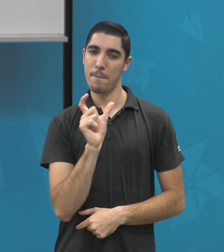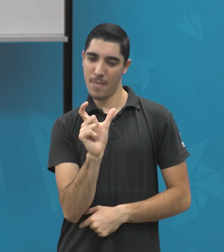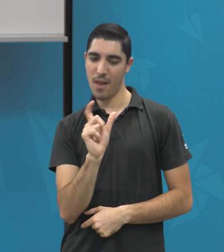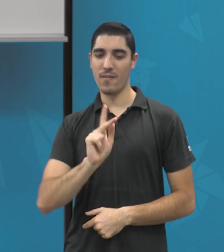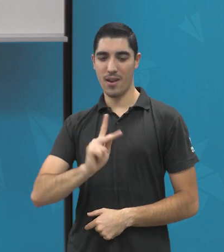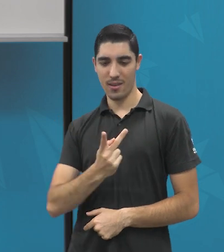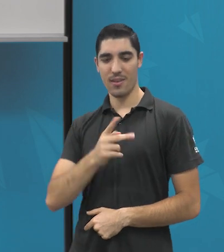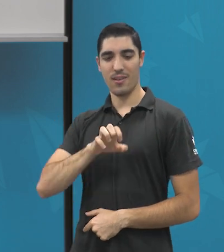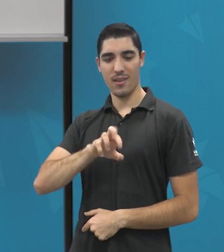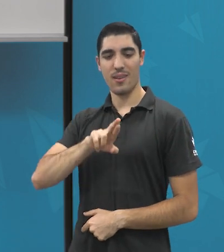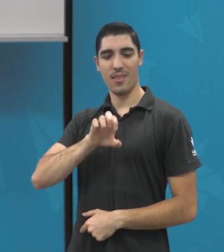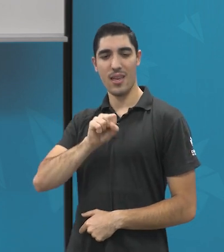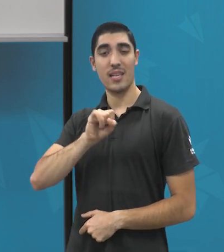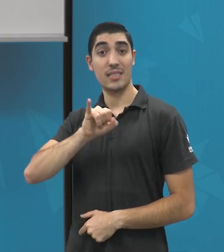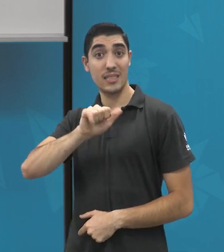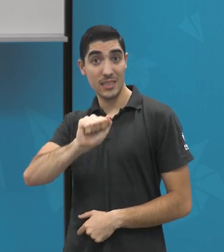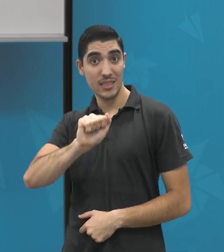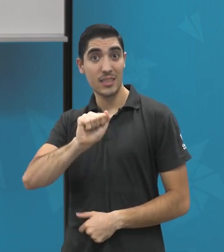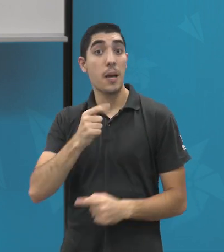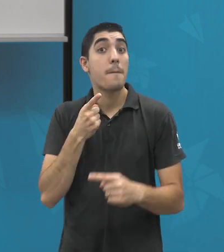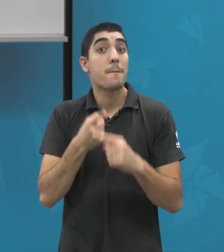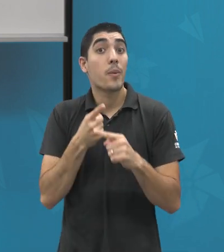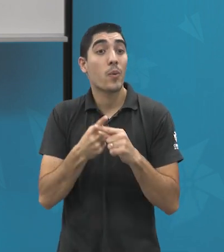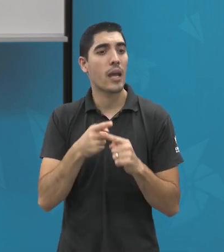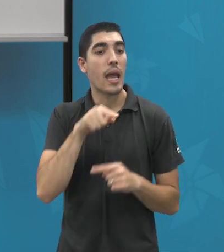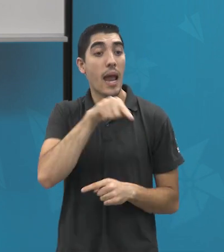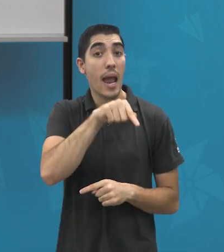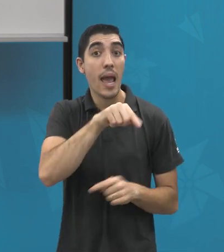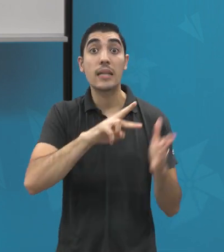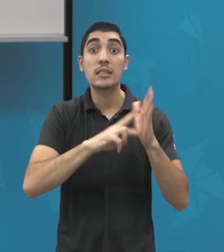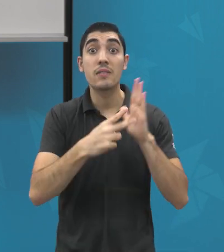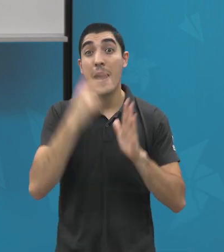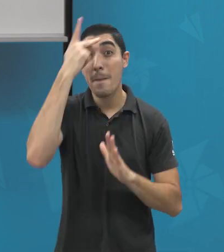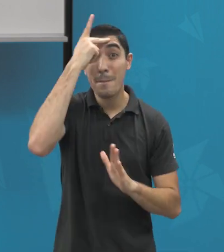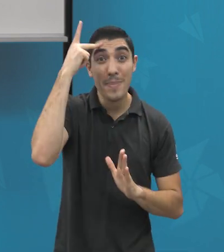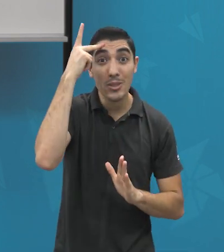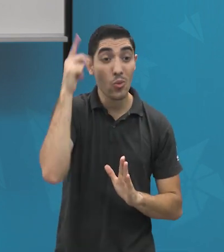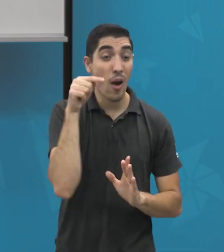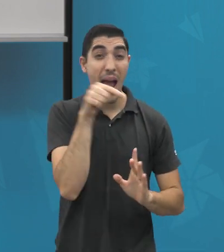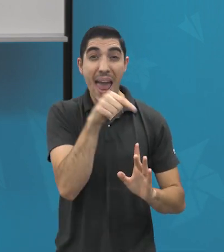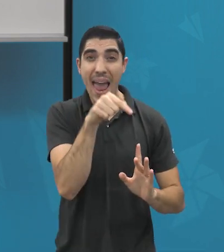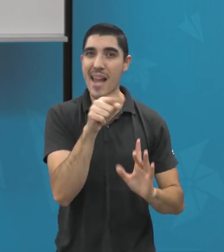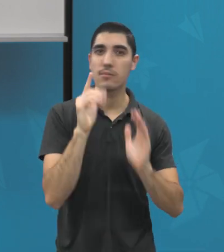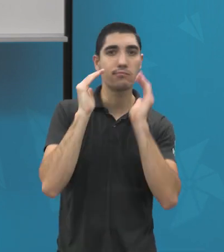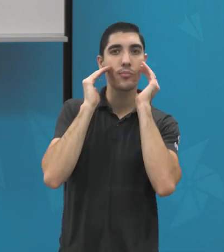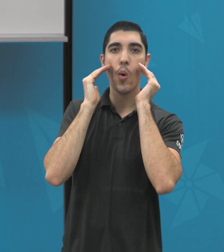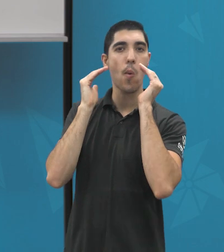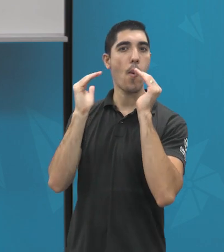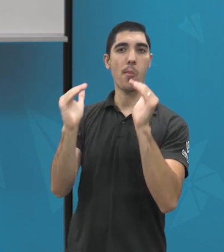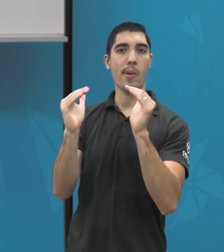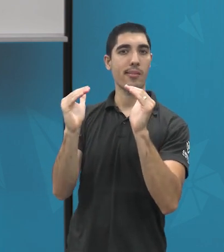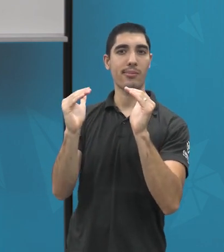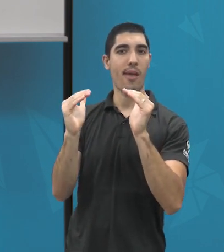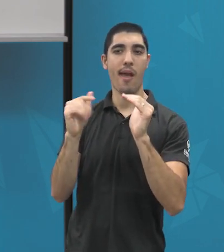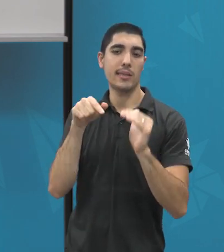compreender a força que isso daí pode exercer sobre uma determinada pessoa,